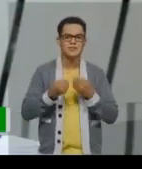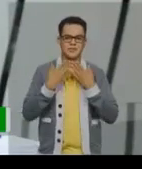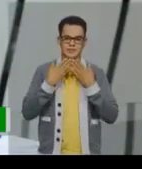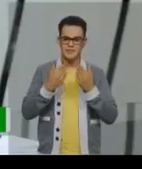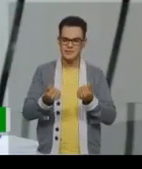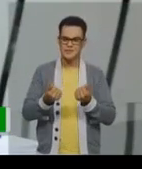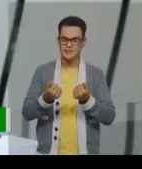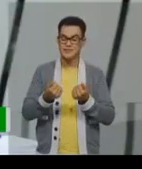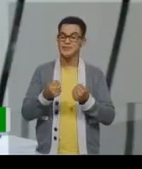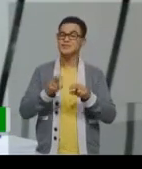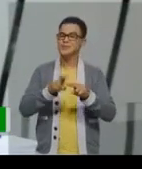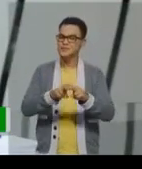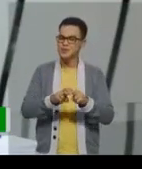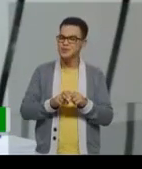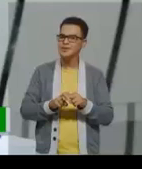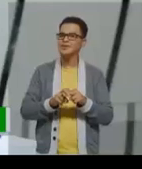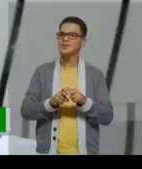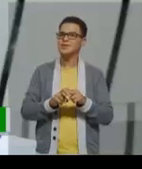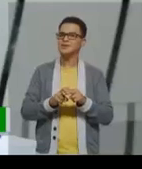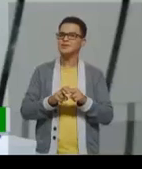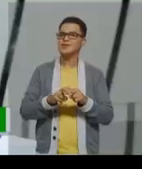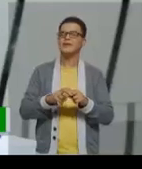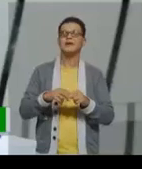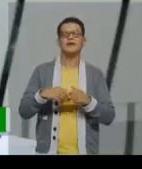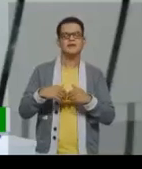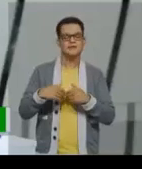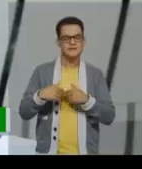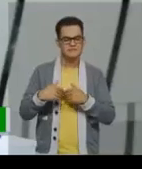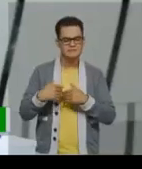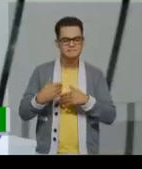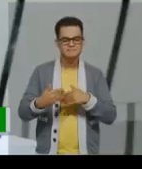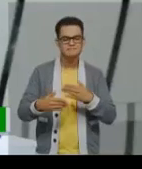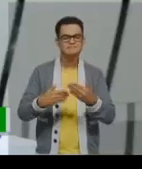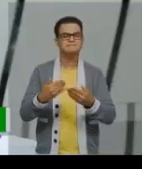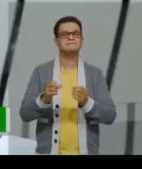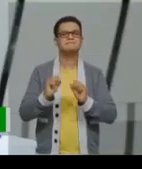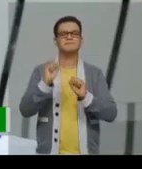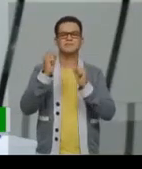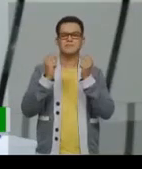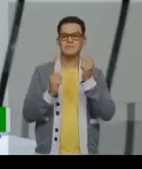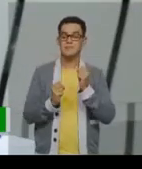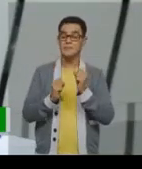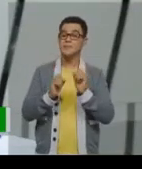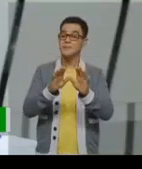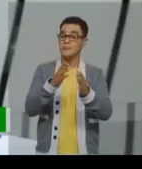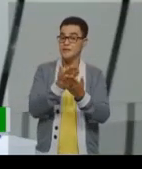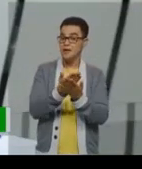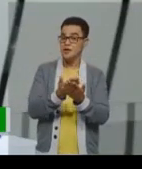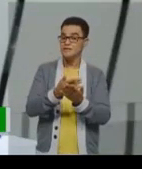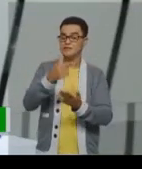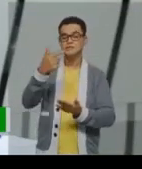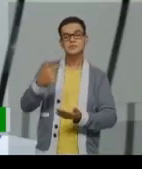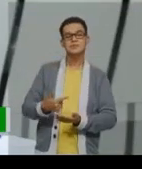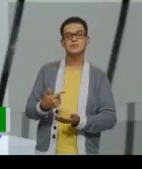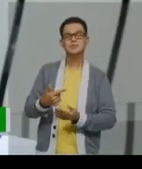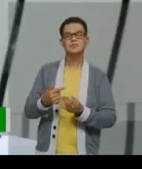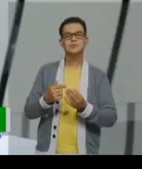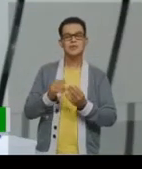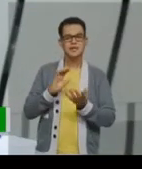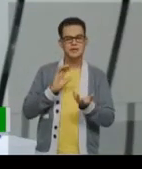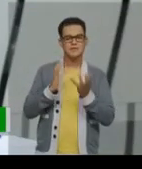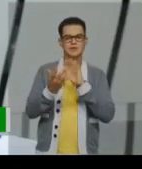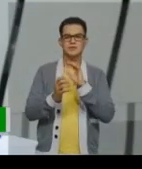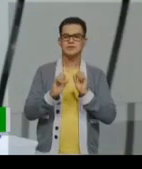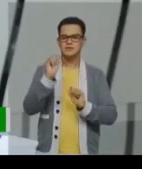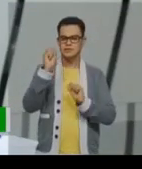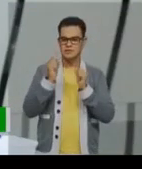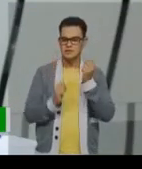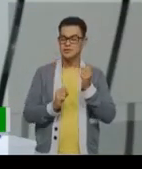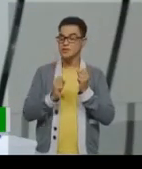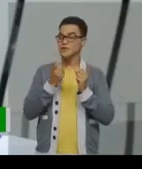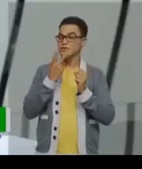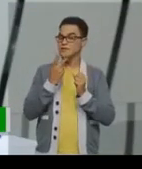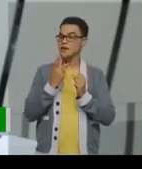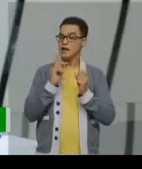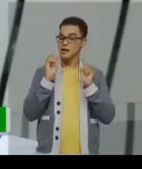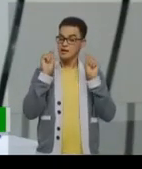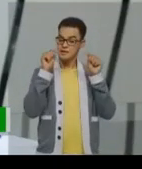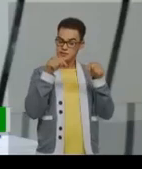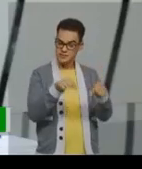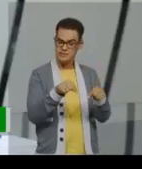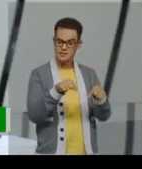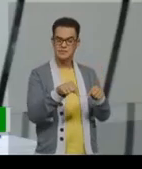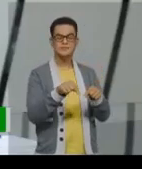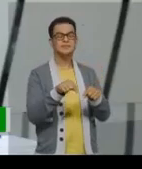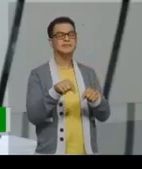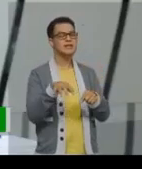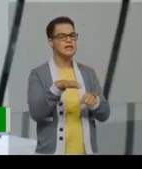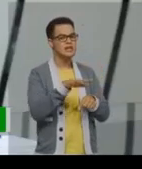isso se industrializou. Como a nossa aula foi sobre a segunda Revolução Industrial, aí eu posso falar mais especificamente dessas outras regiões